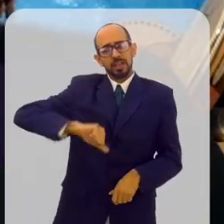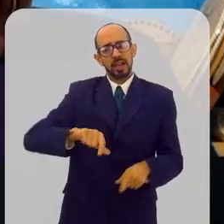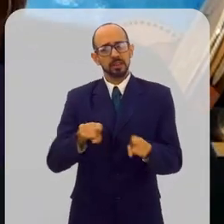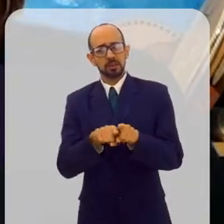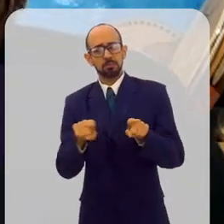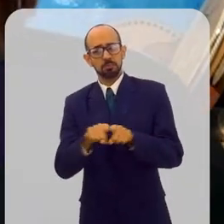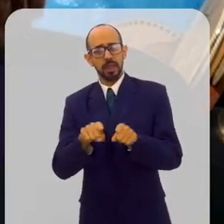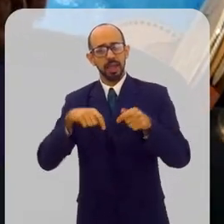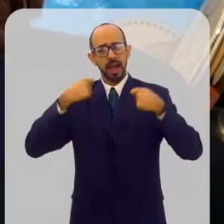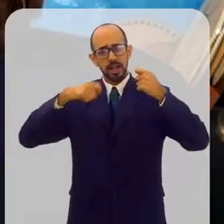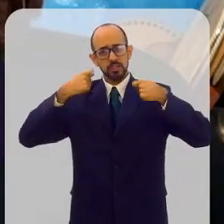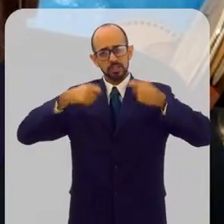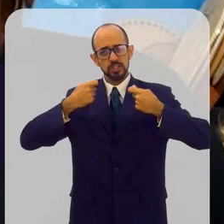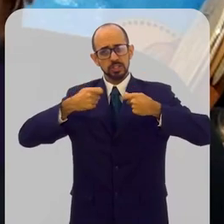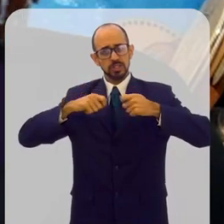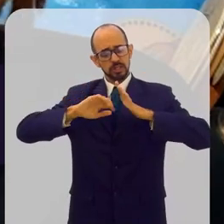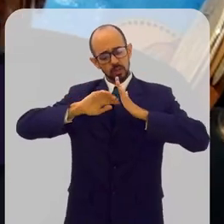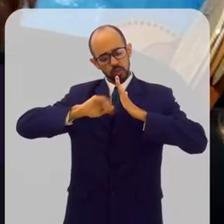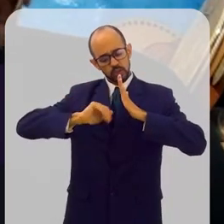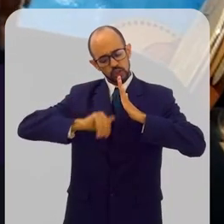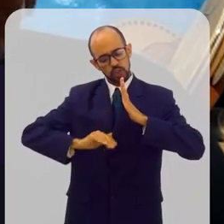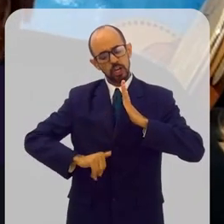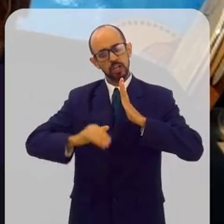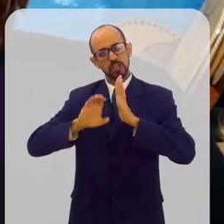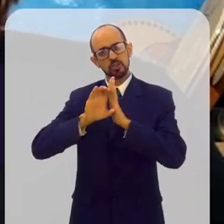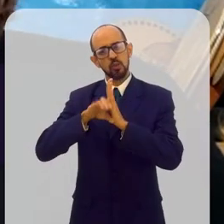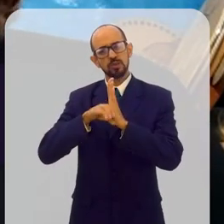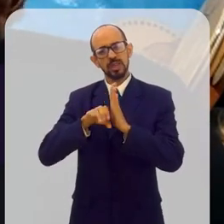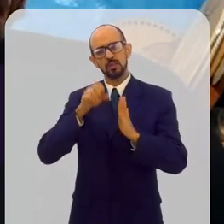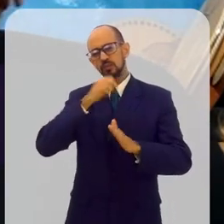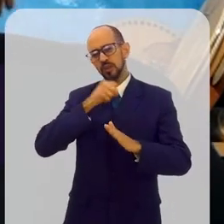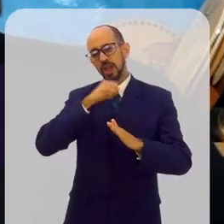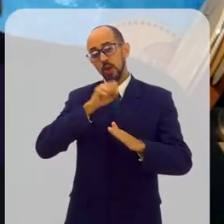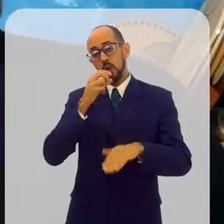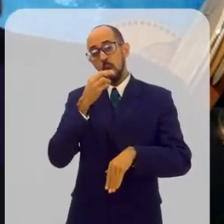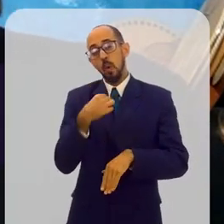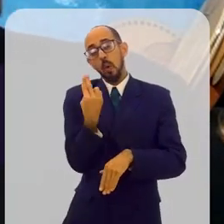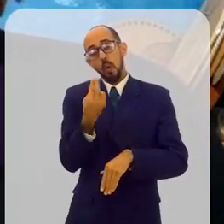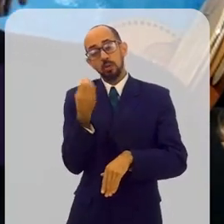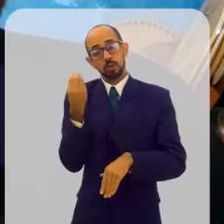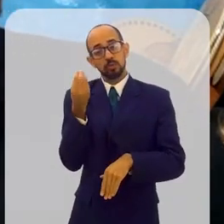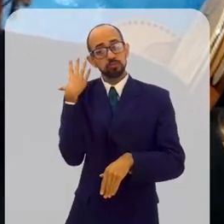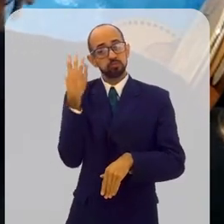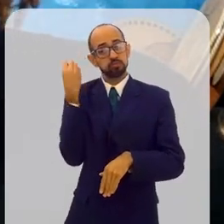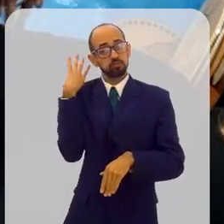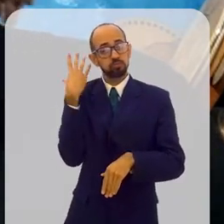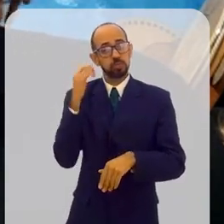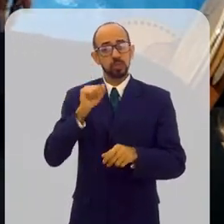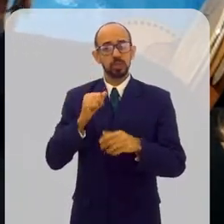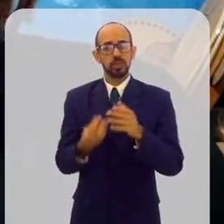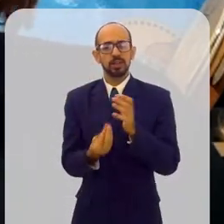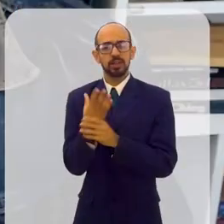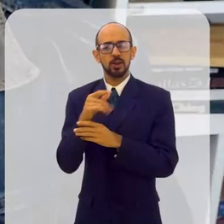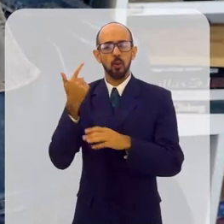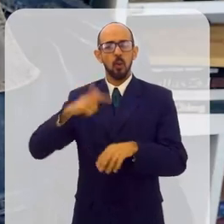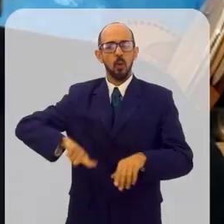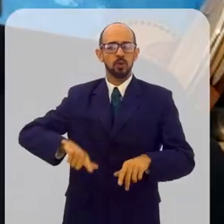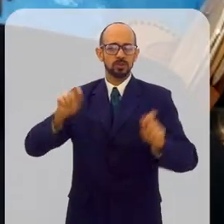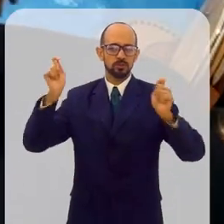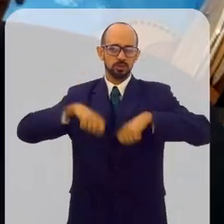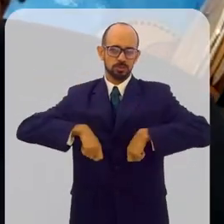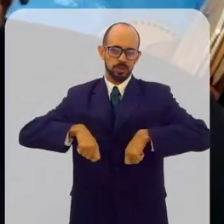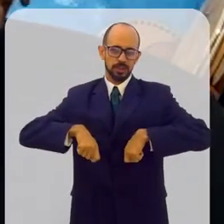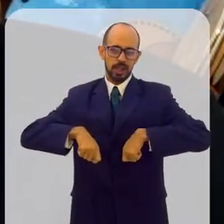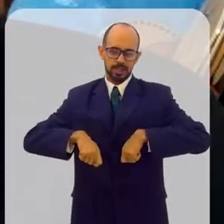artistas que estão exatamente desconstruindo ou provocando ou simplesmente ignorando esses estereótipos e